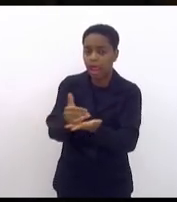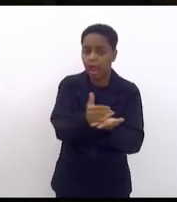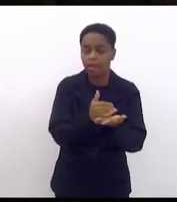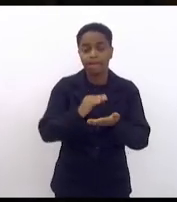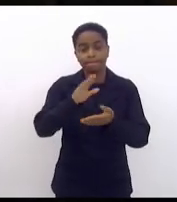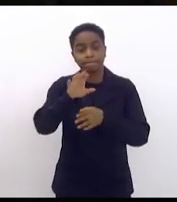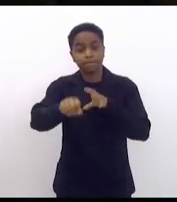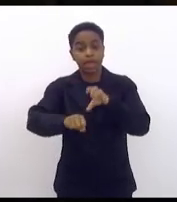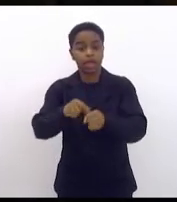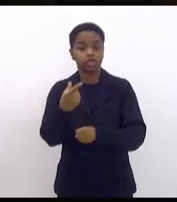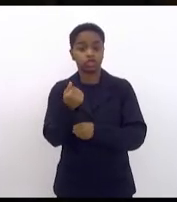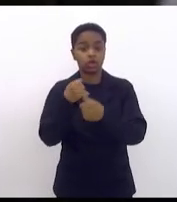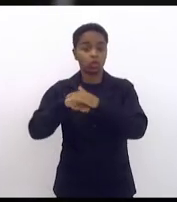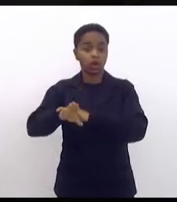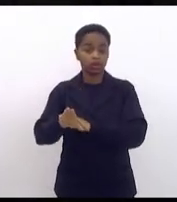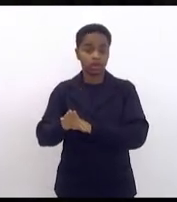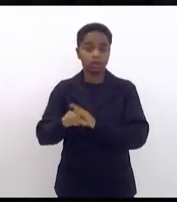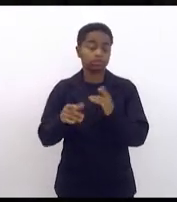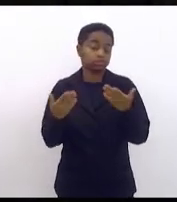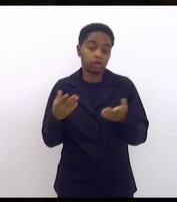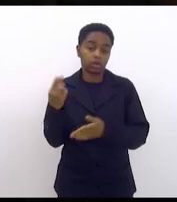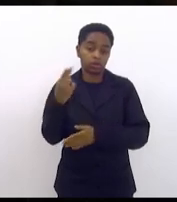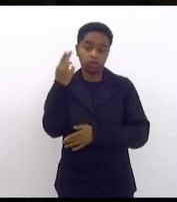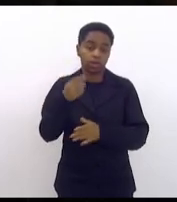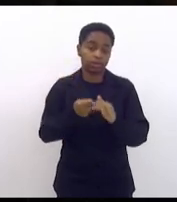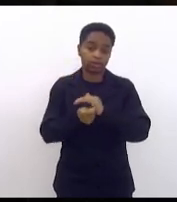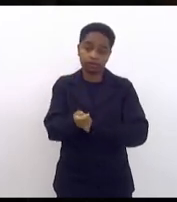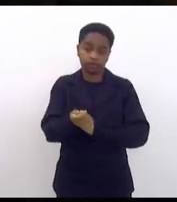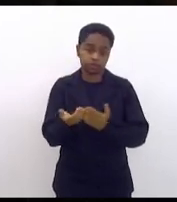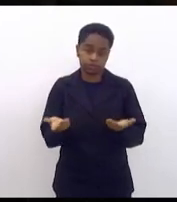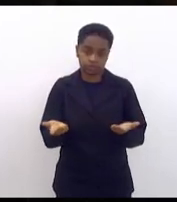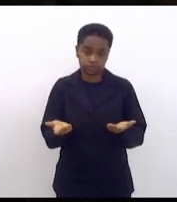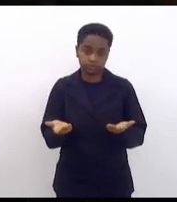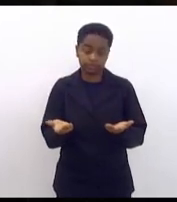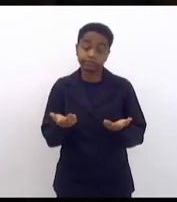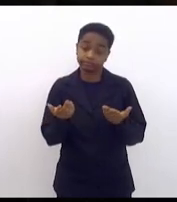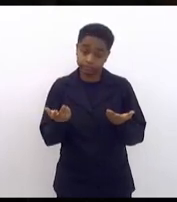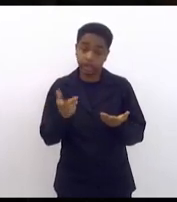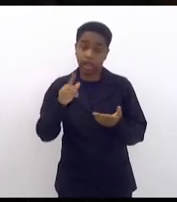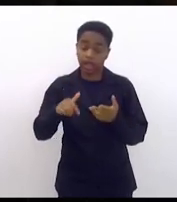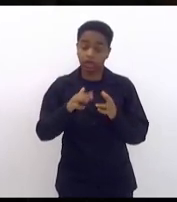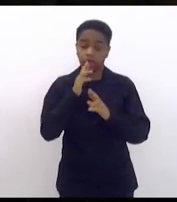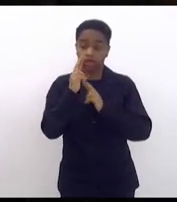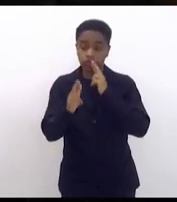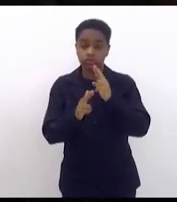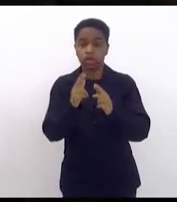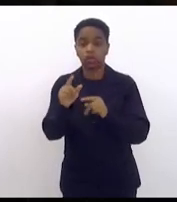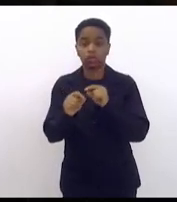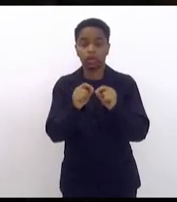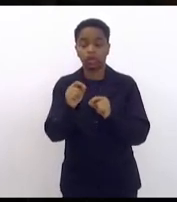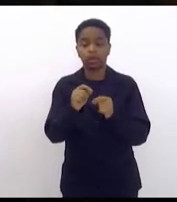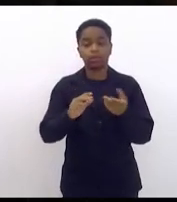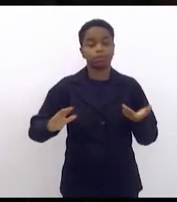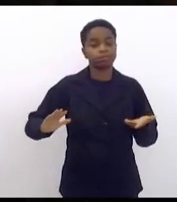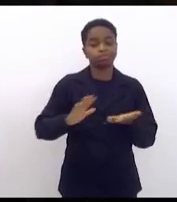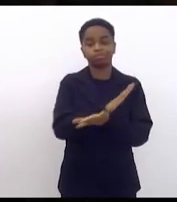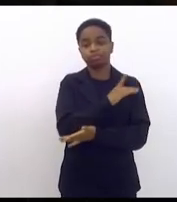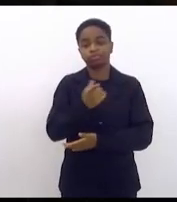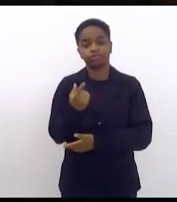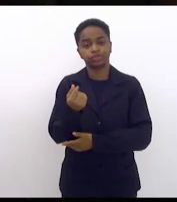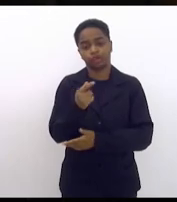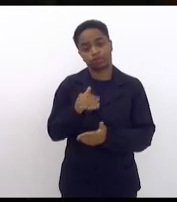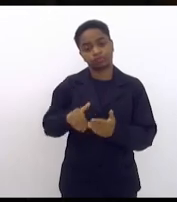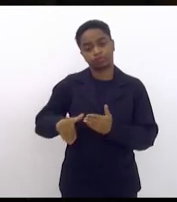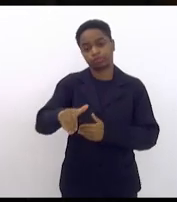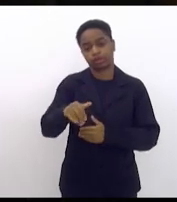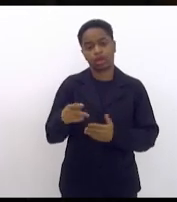capacidade de investimento no médio e no longo prazo. Esse vai ser o resultado da aniquilação dos fundos que vai passar por aí.